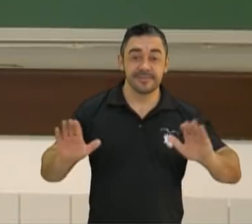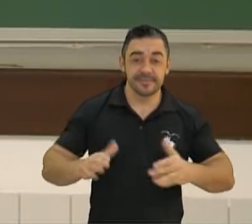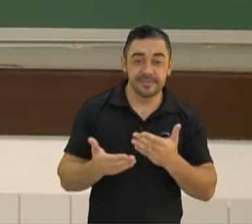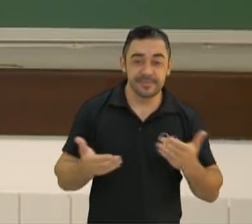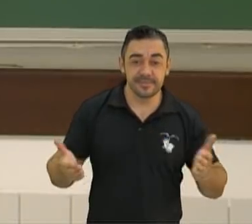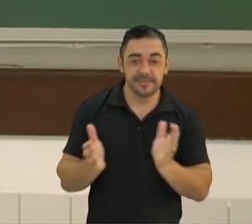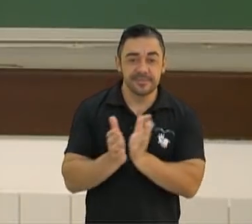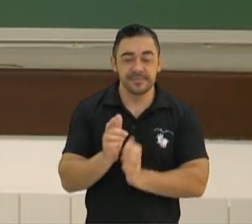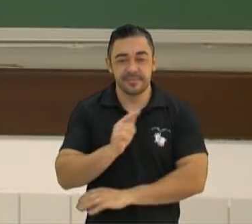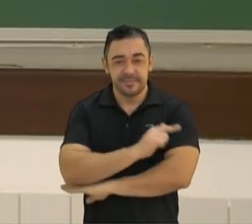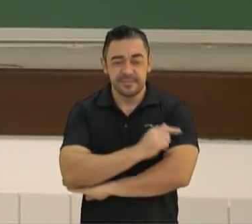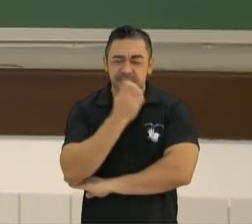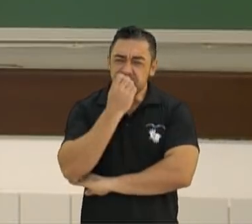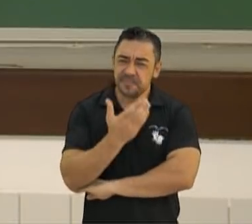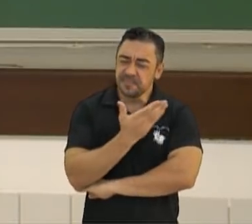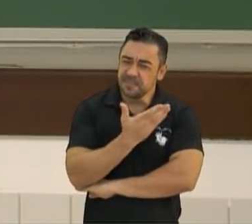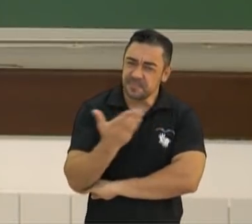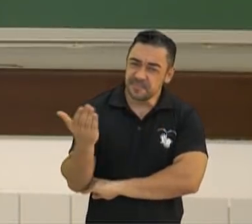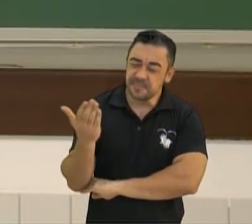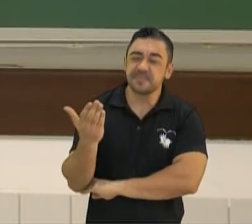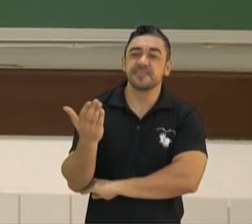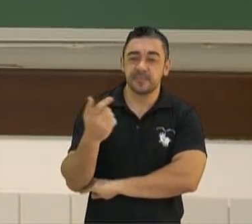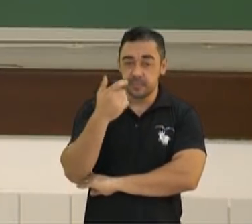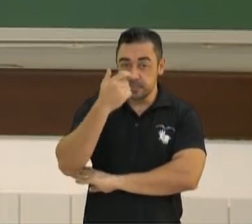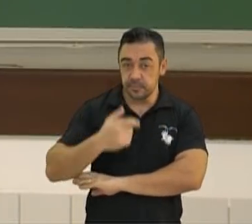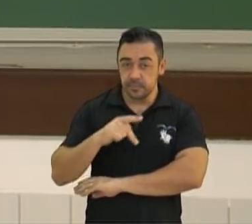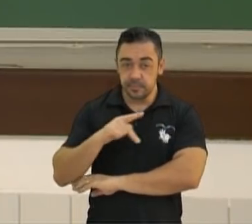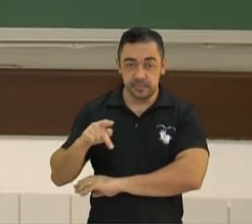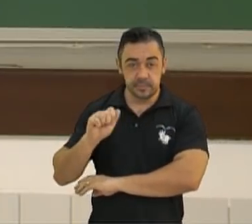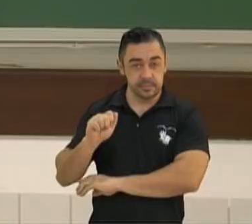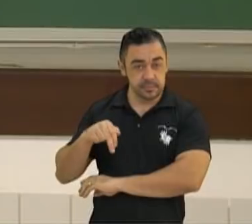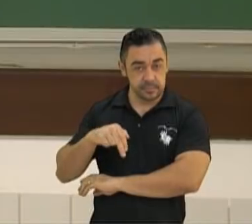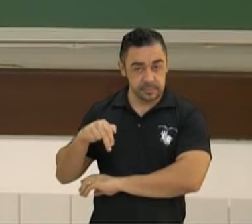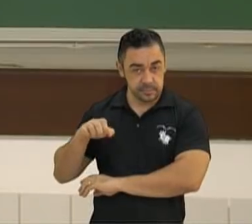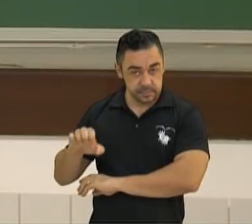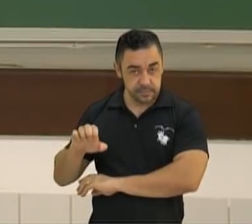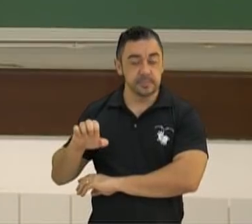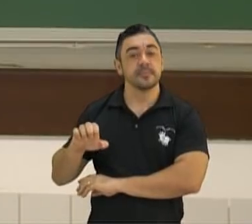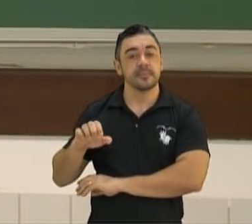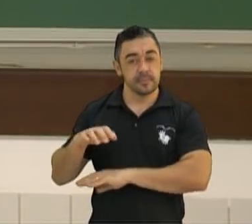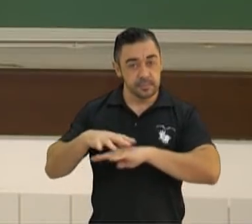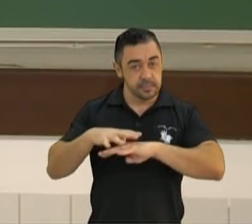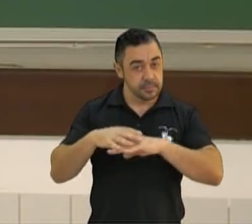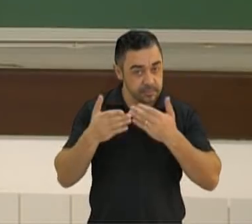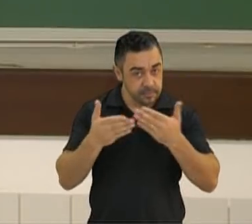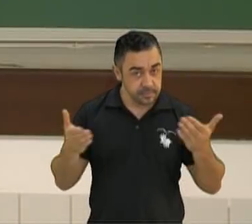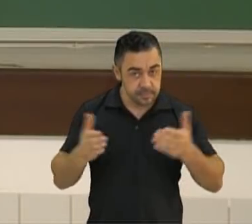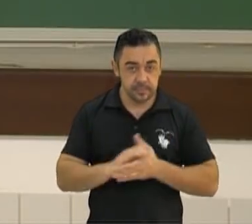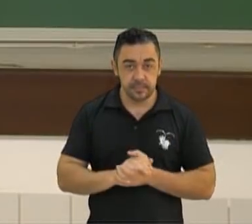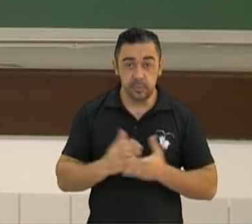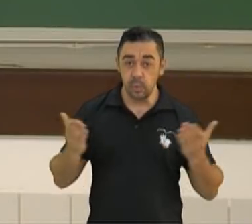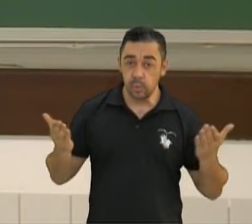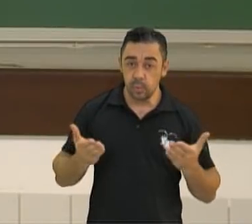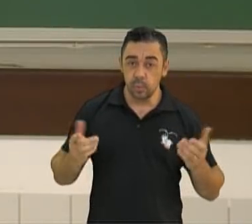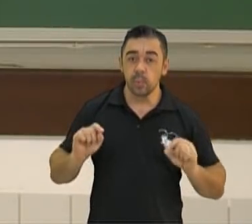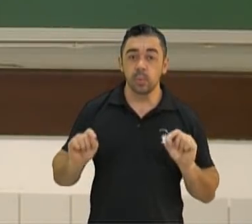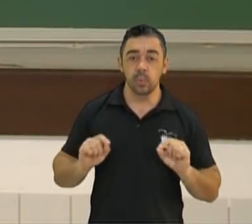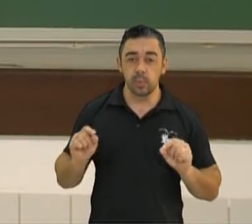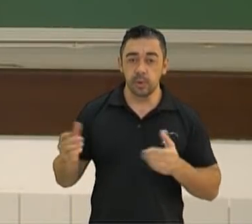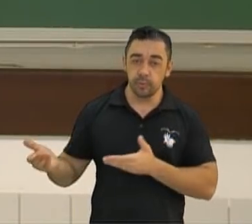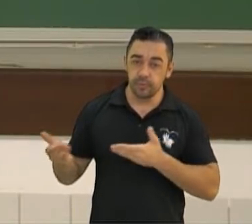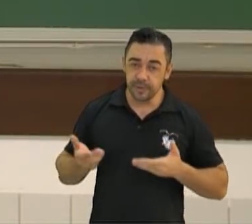Olá, sétimo ano, tudo bem com vocês? Eu sou a professora Anne e vou trabalhar matemática. E hoje nós temos aqui o